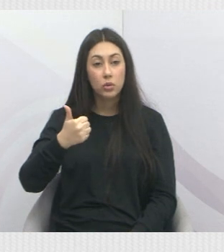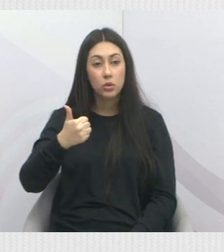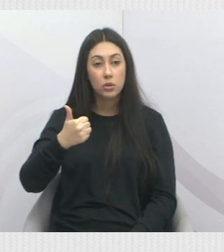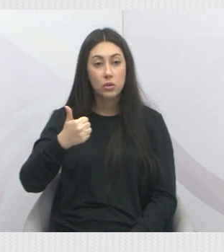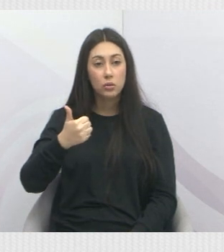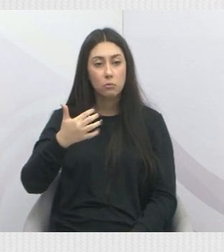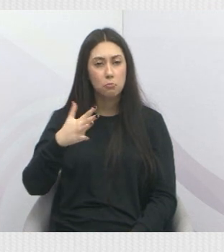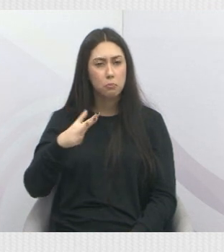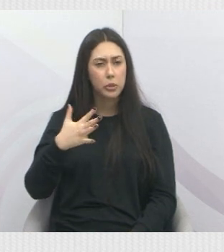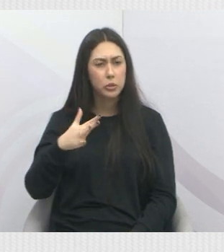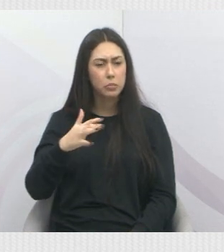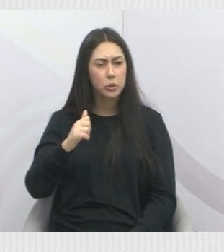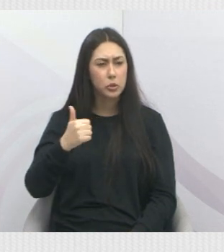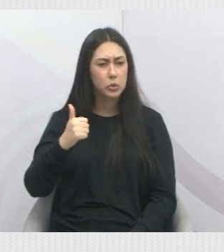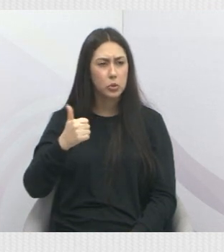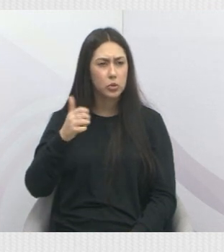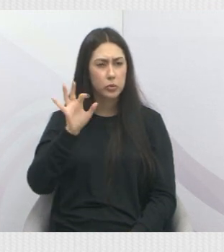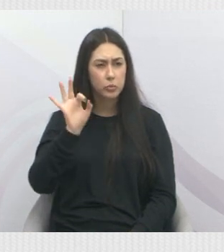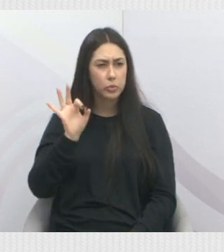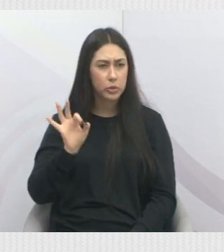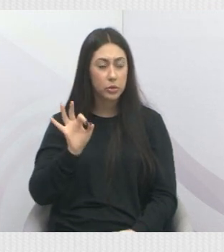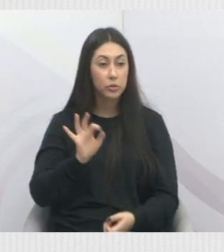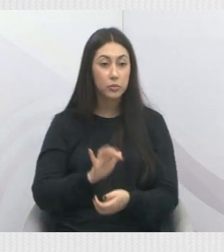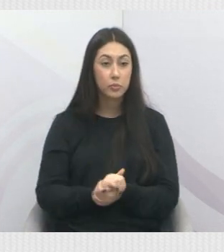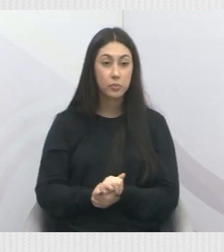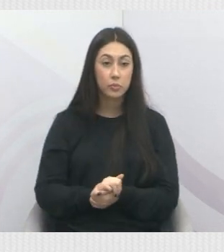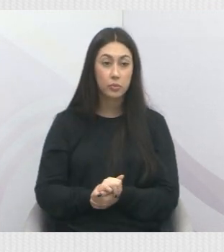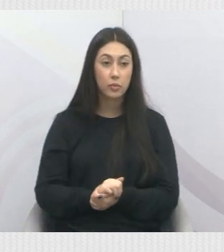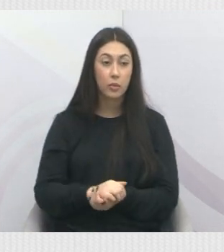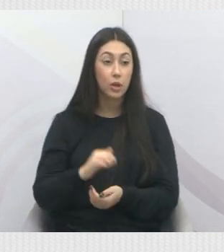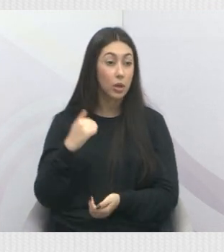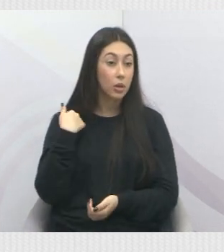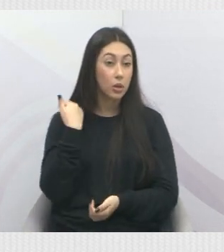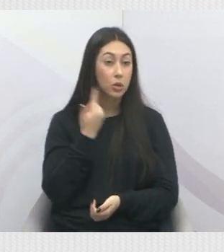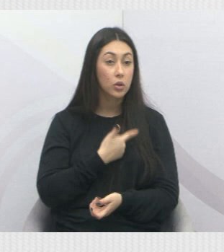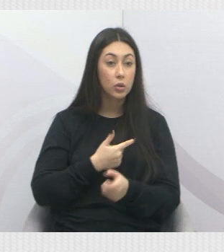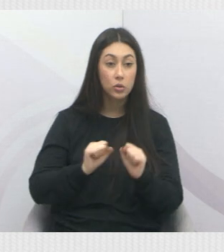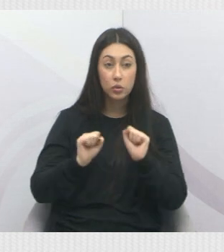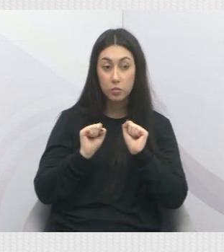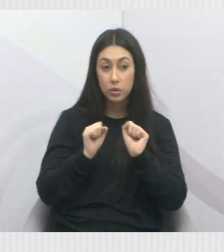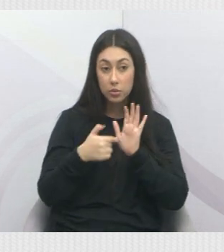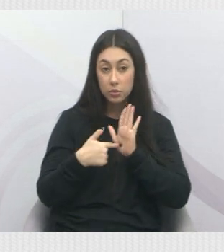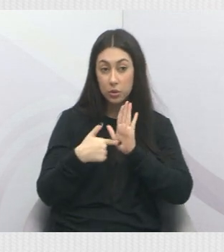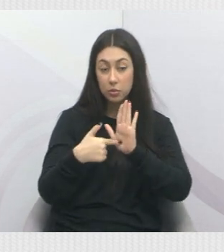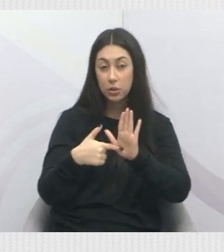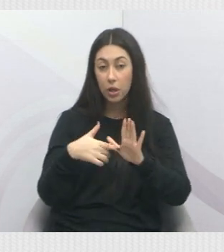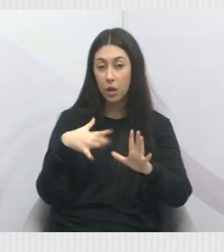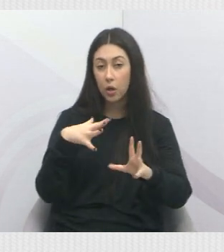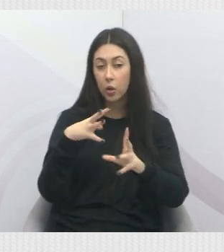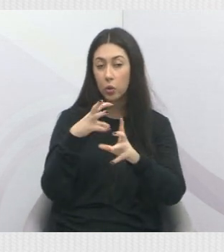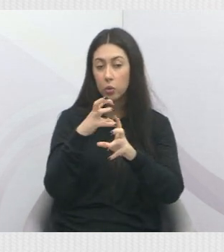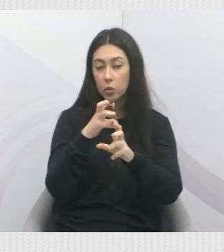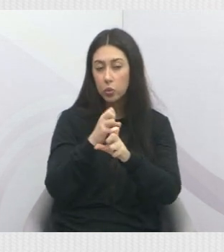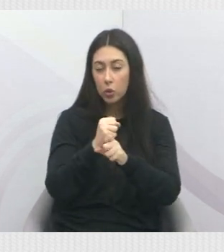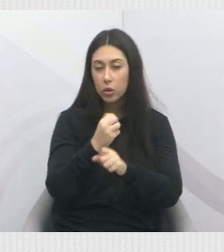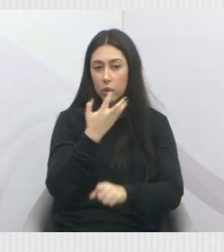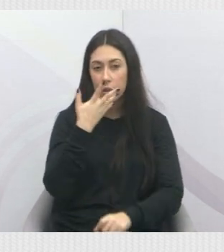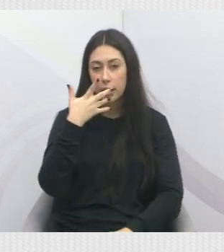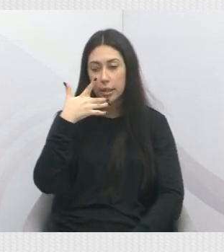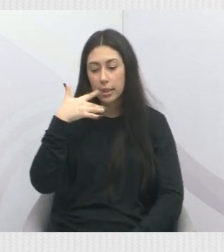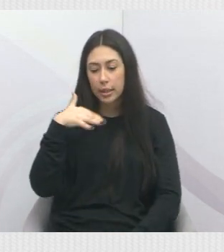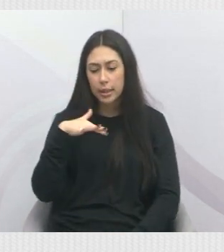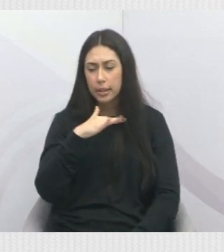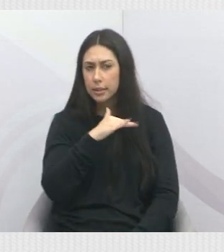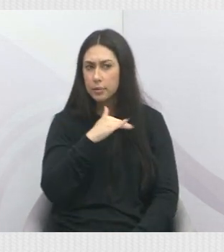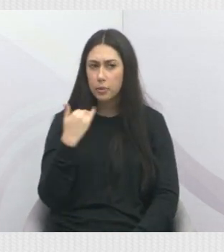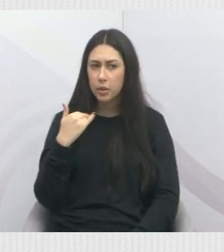a taxa de mortalidade, na qual a gente pode sinalizar que a quantidade total de óbitos infantis caiu